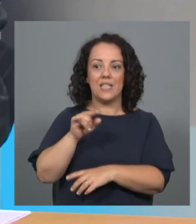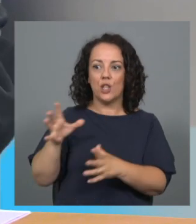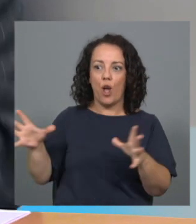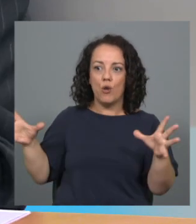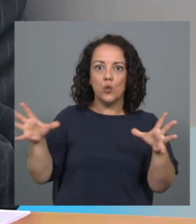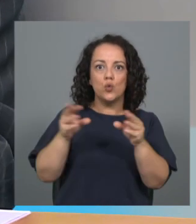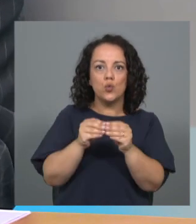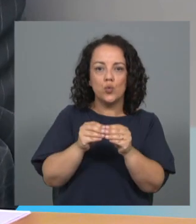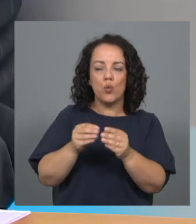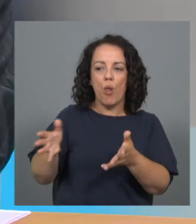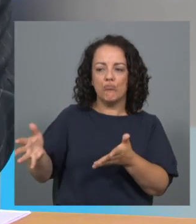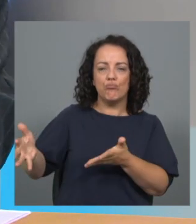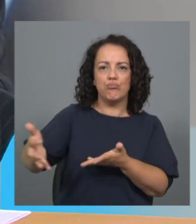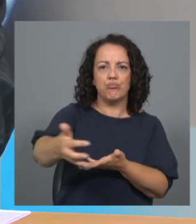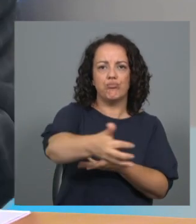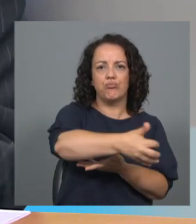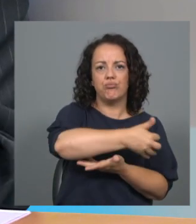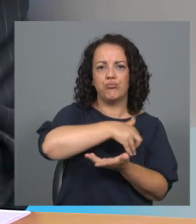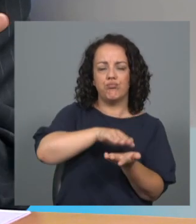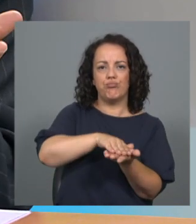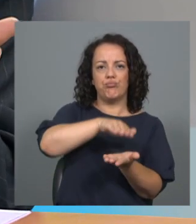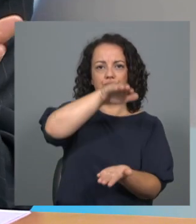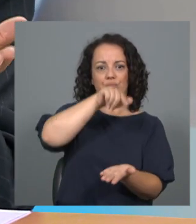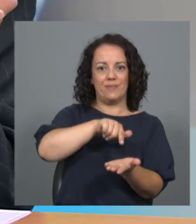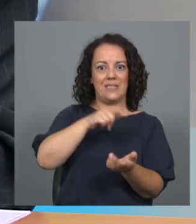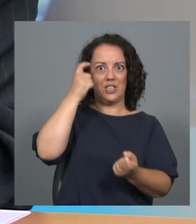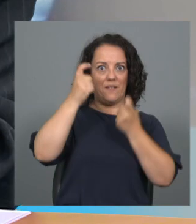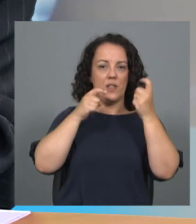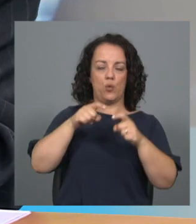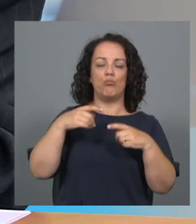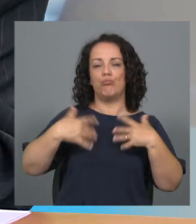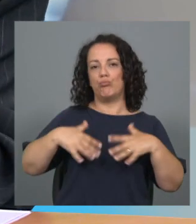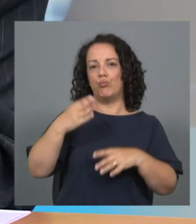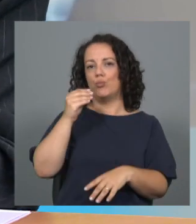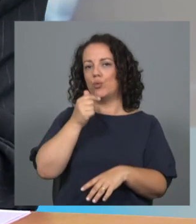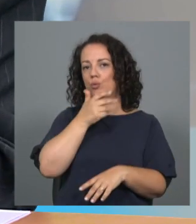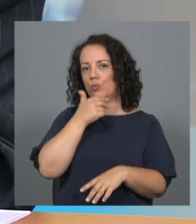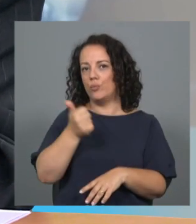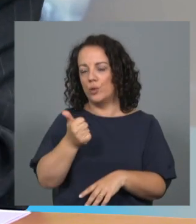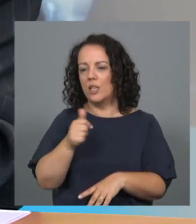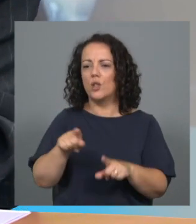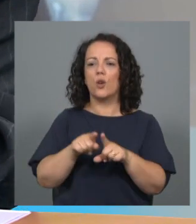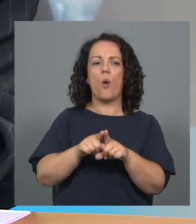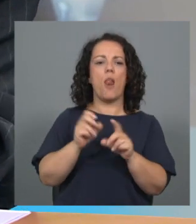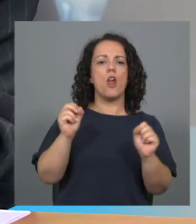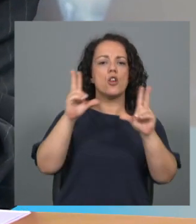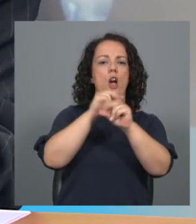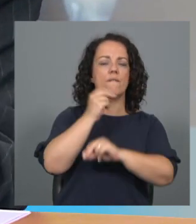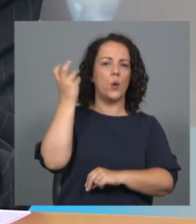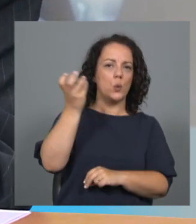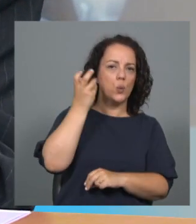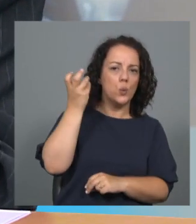reunião, este juntar estas reflexões todas é muito bonito. Diz: uma nova cultura, o encontro